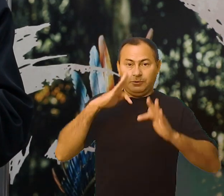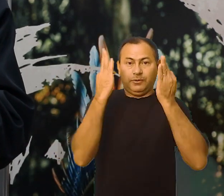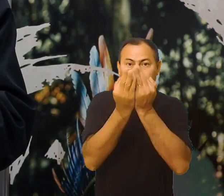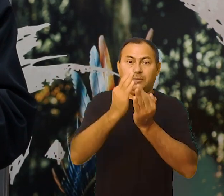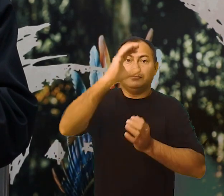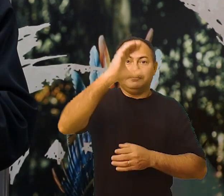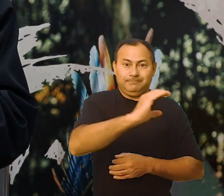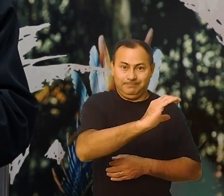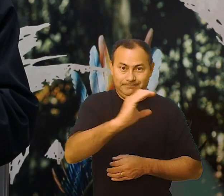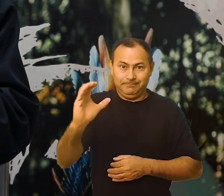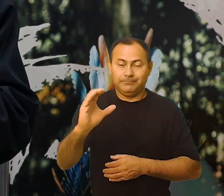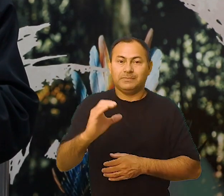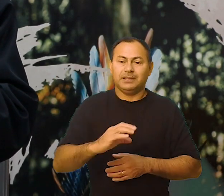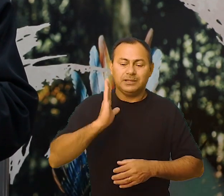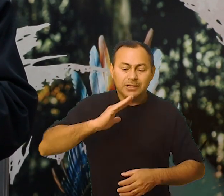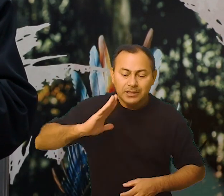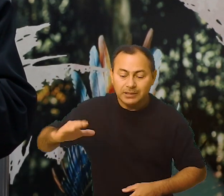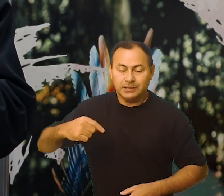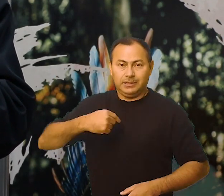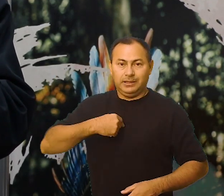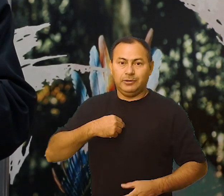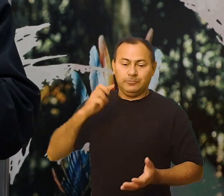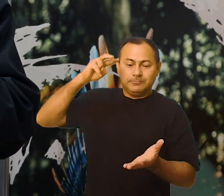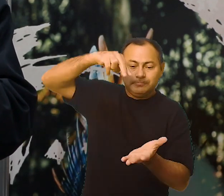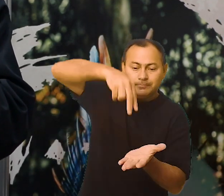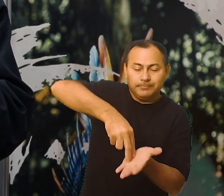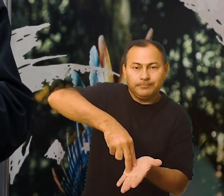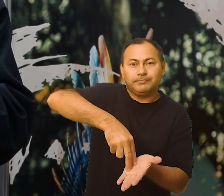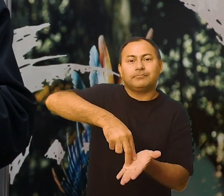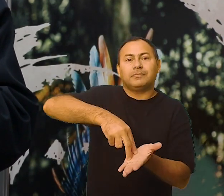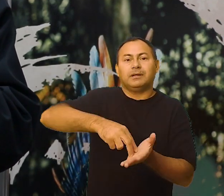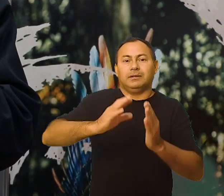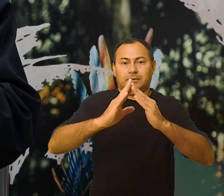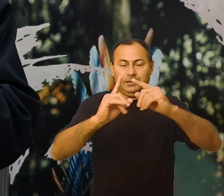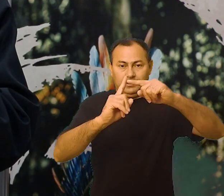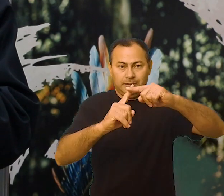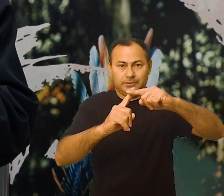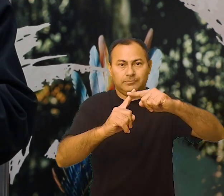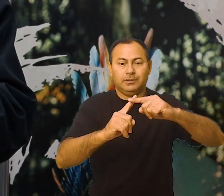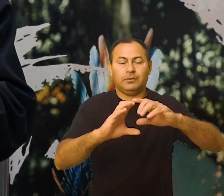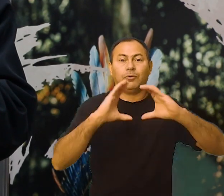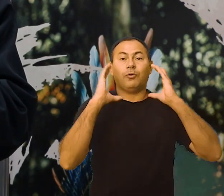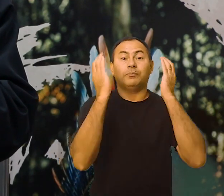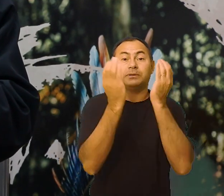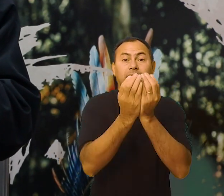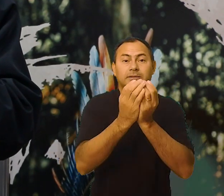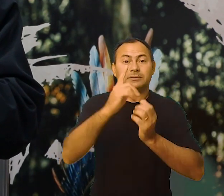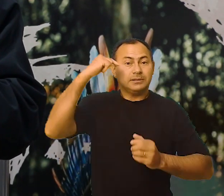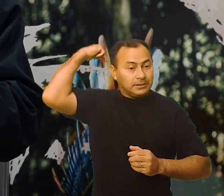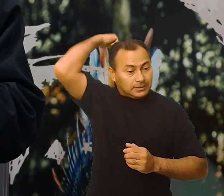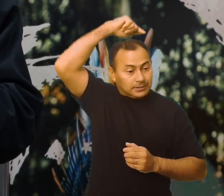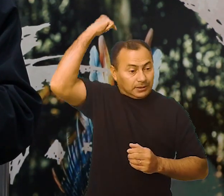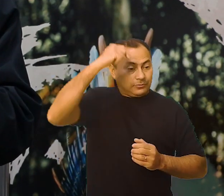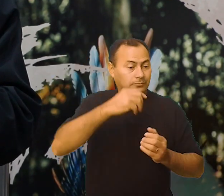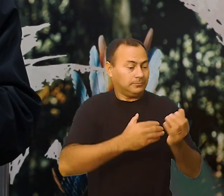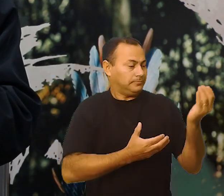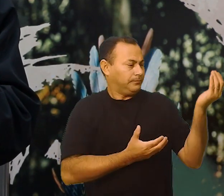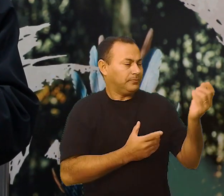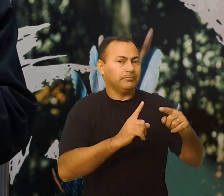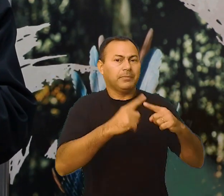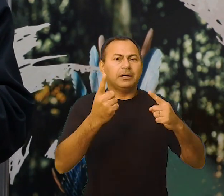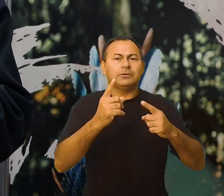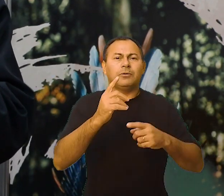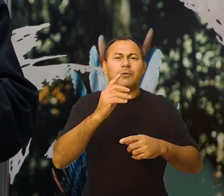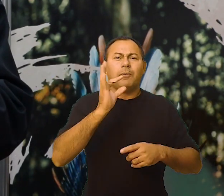muito católica, desde criança participei da igreja, comunidade de Santo Antônio, mas a